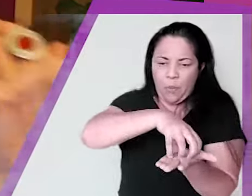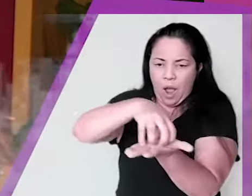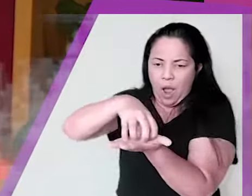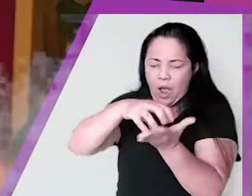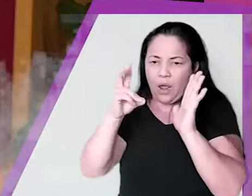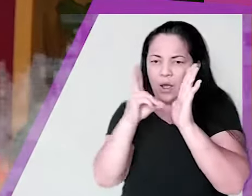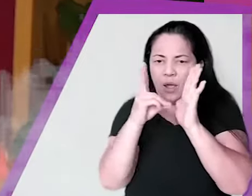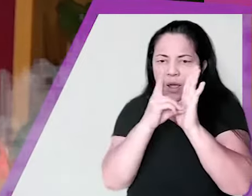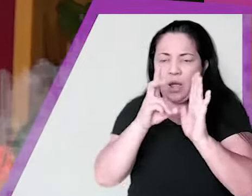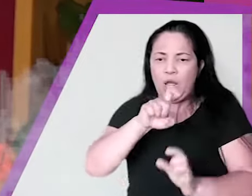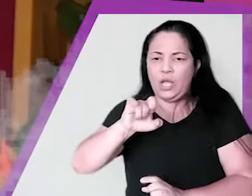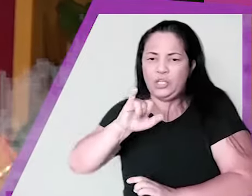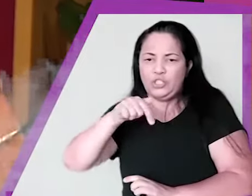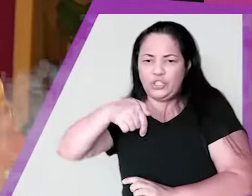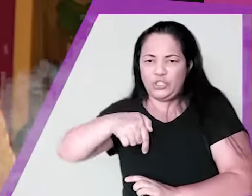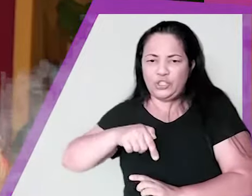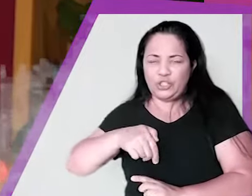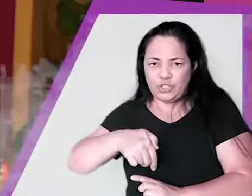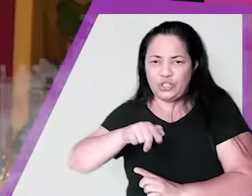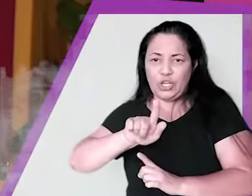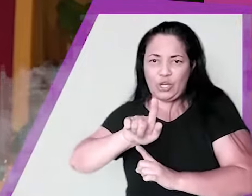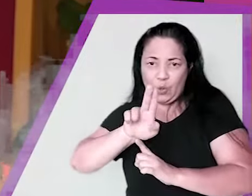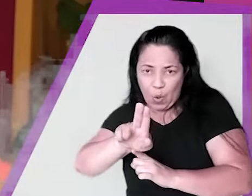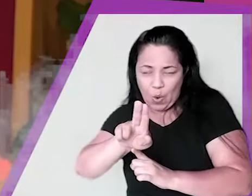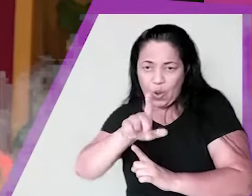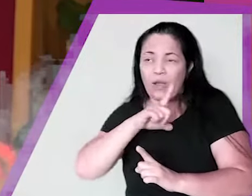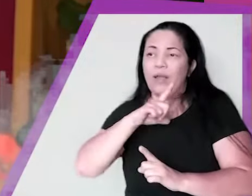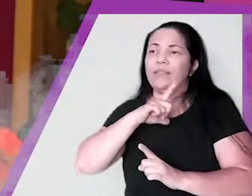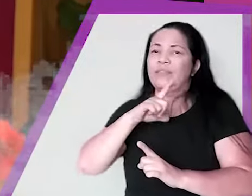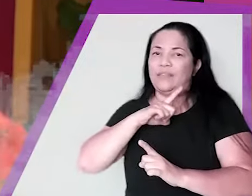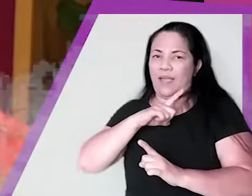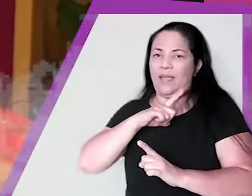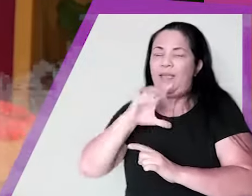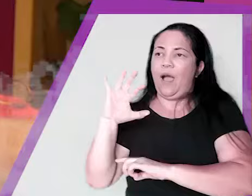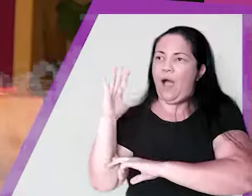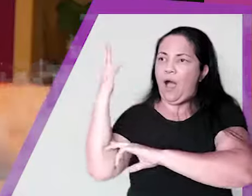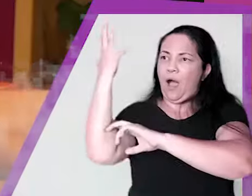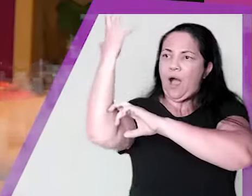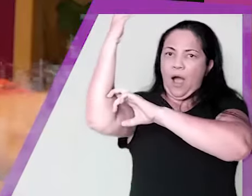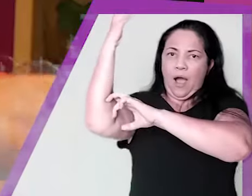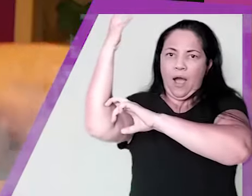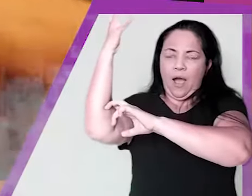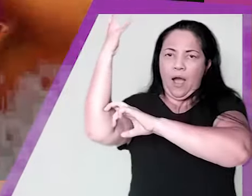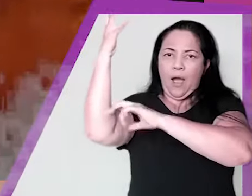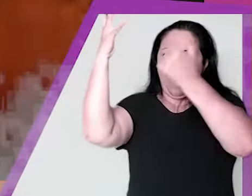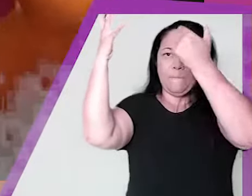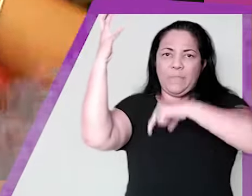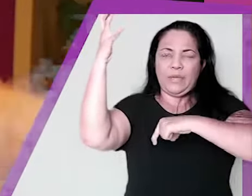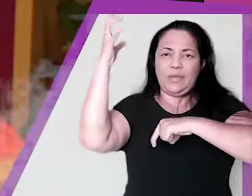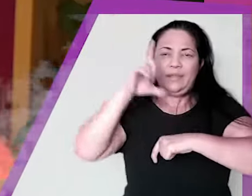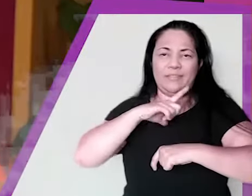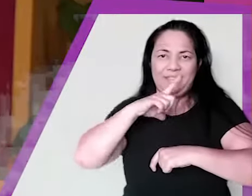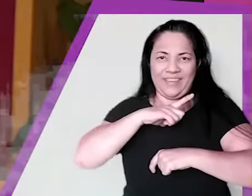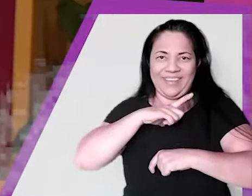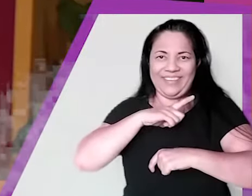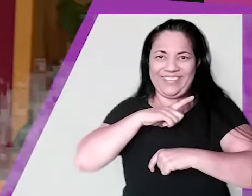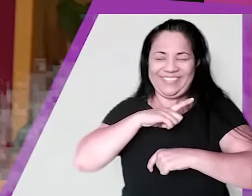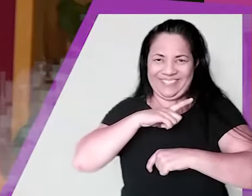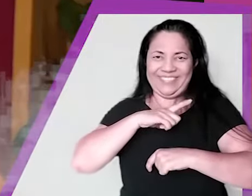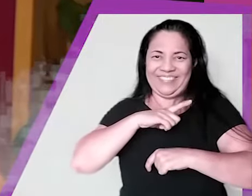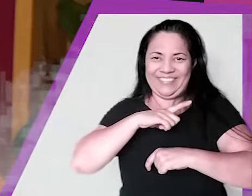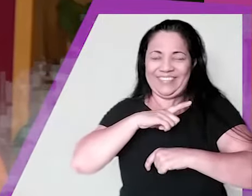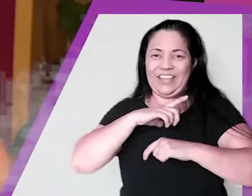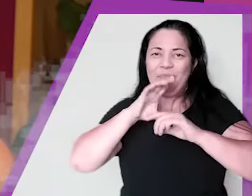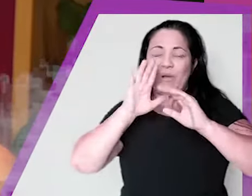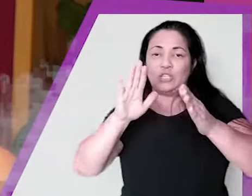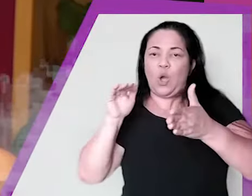exemplo, ali você ainda encontra, né, piqui. Inclusive, umas árvores, uns piquizeiros maiores do que os que a gente